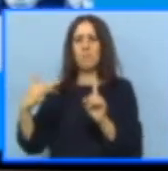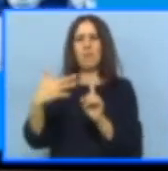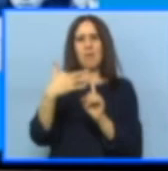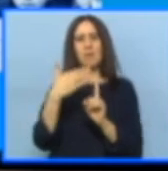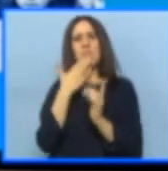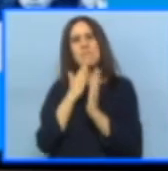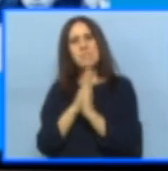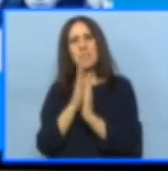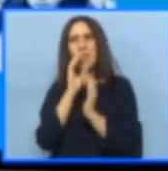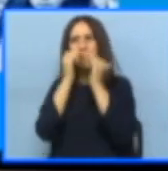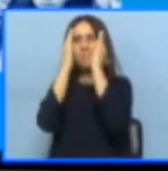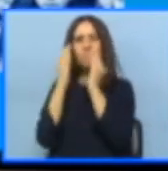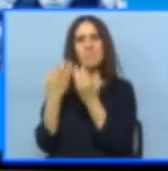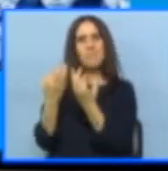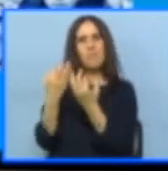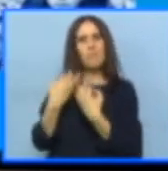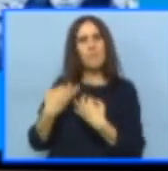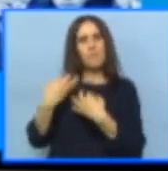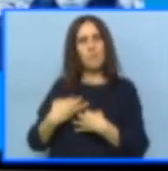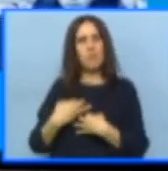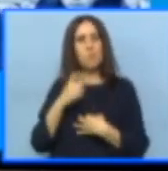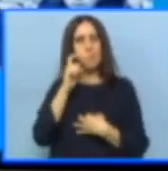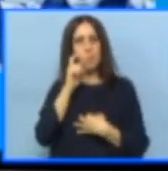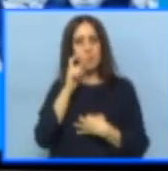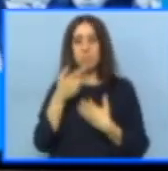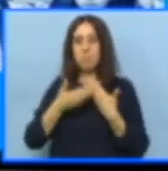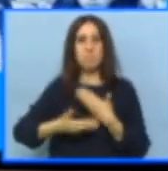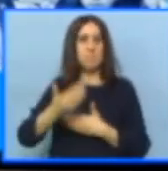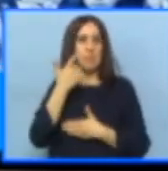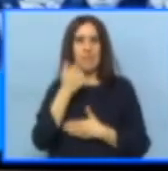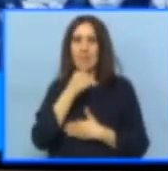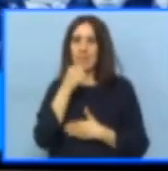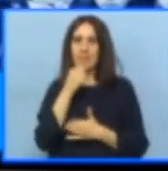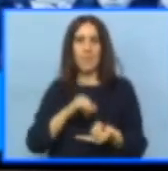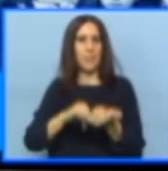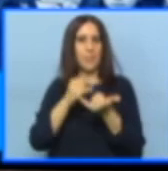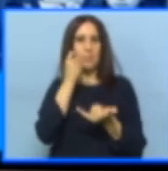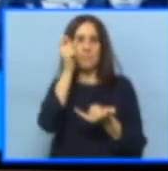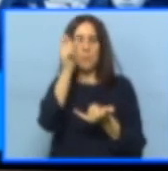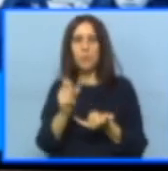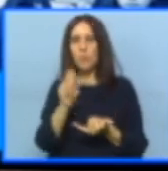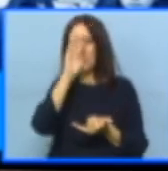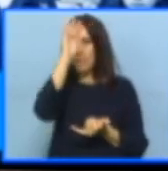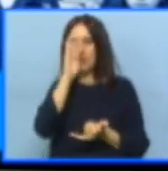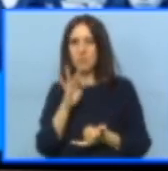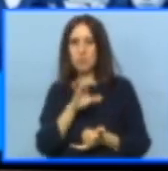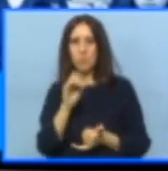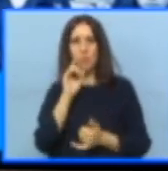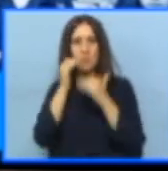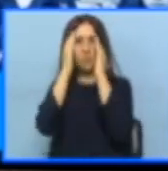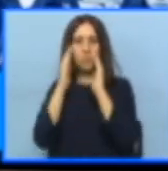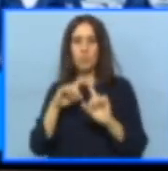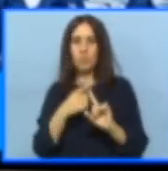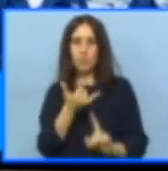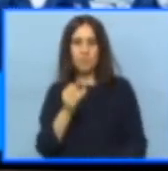imploravam a proteção da Virgem. E portanto, a partir dali nós temos sempre claramente, neste caso, a proximidade do Papa Francisco com Nossa Senhora, e em 2013, se